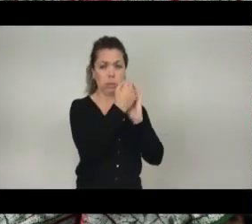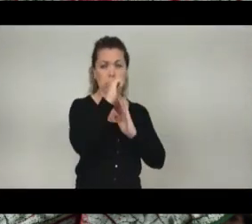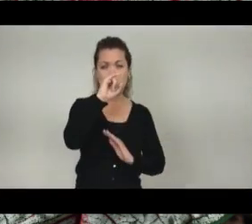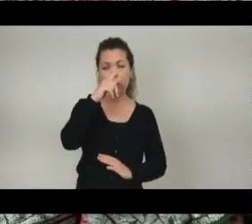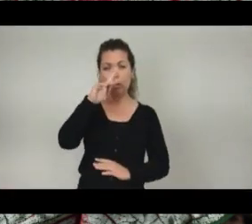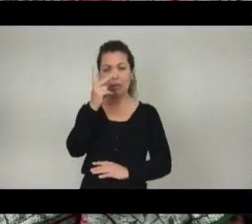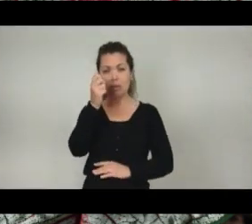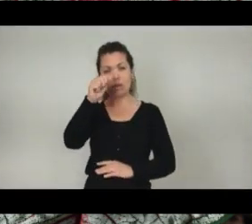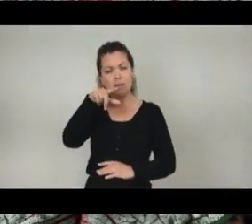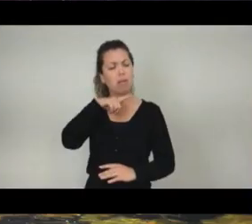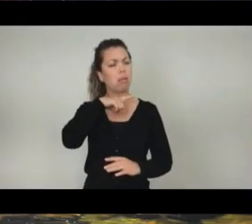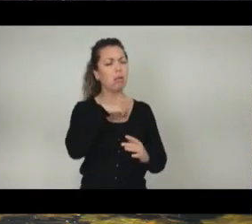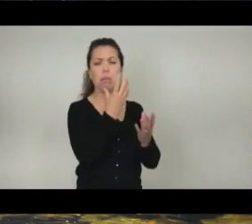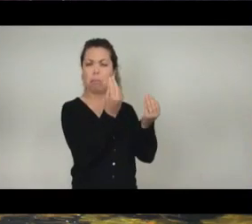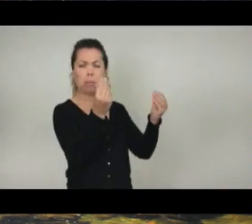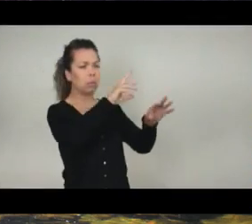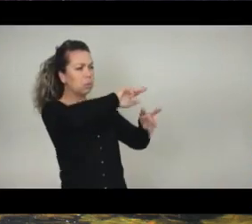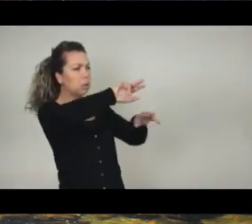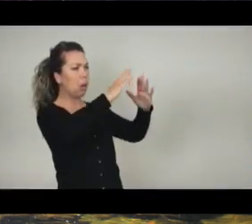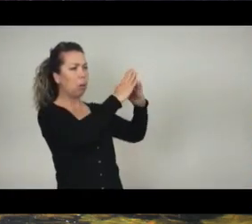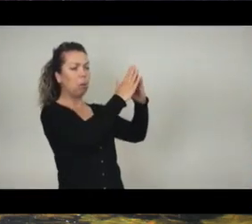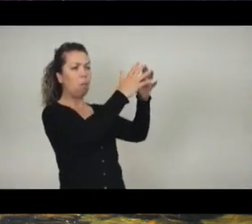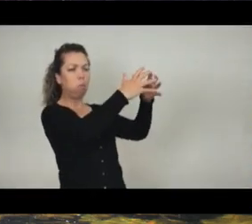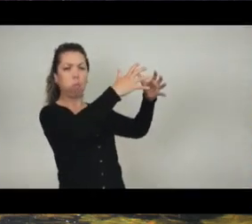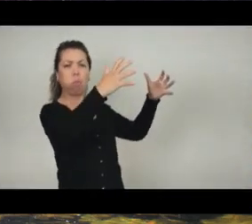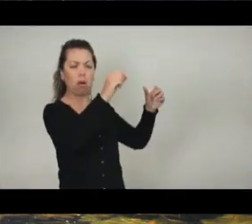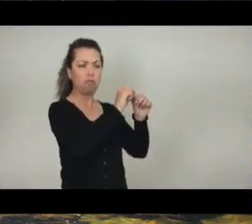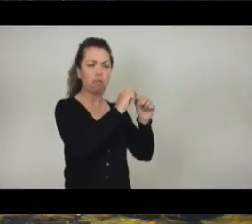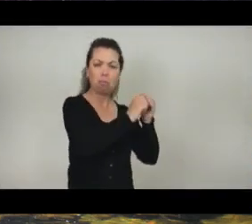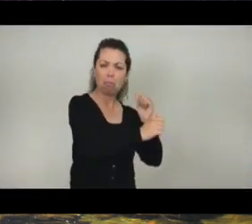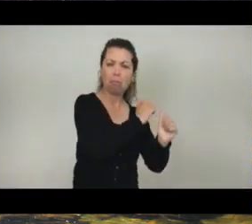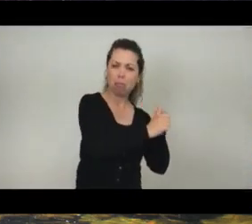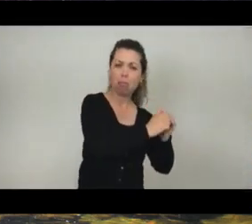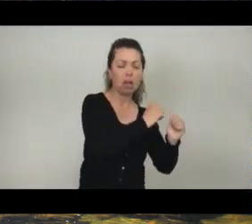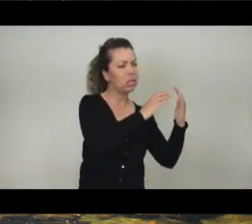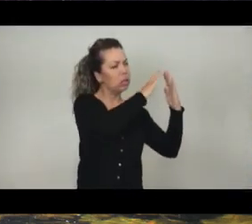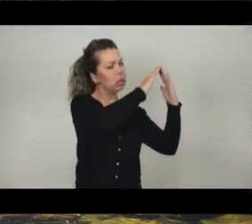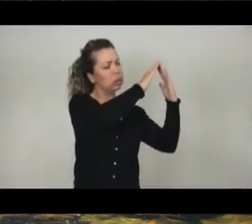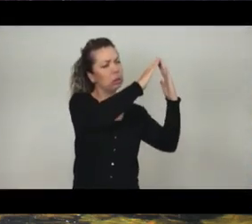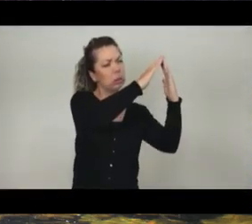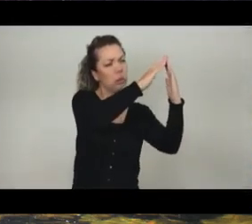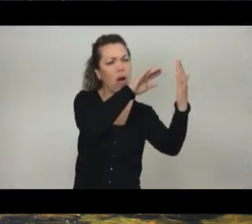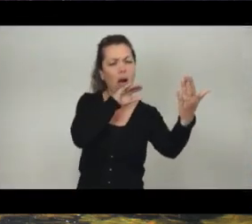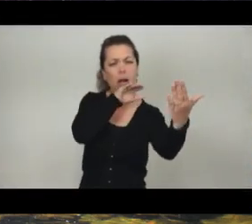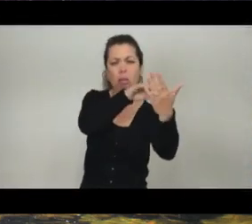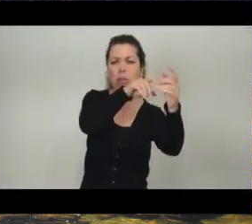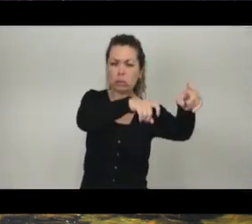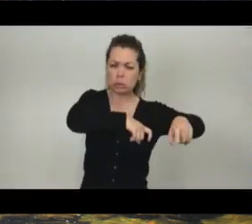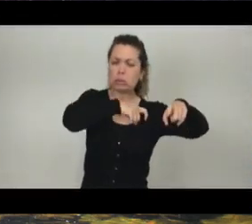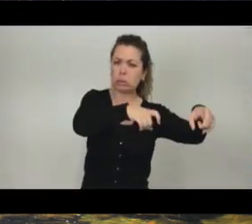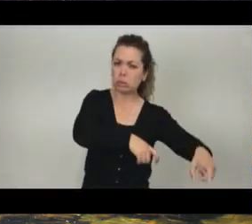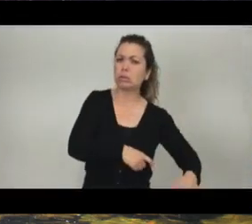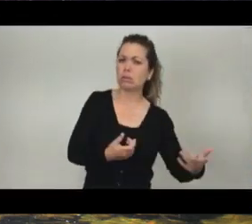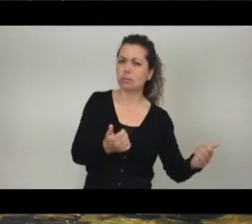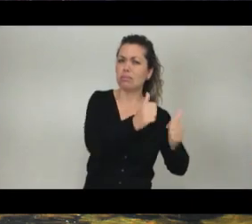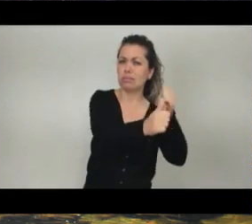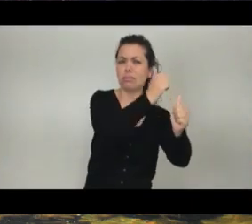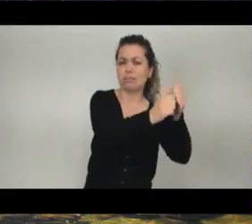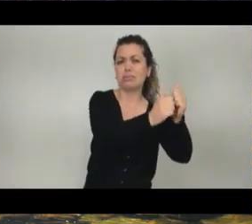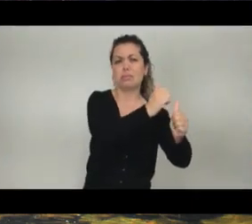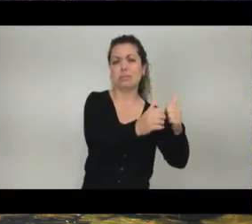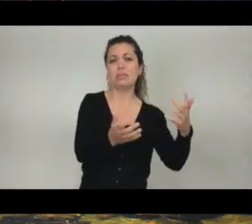de largura e formou o delta do Valo Grande. As áreas de mangue encolheram, dando lugar à vegetação de água